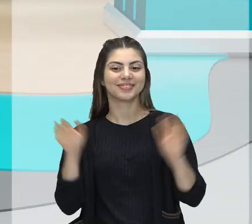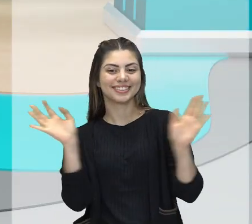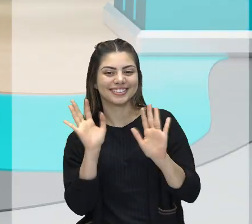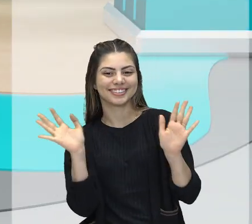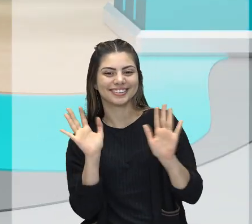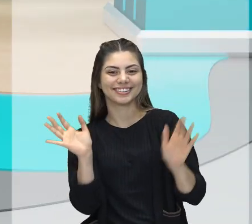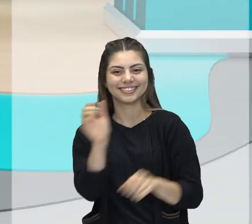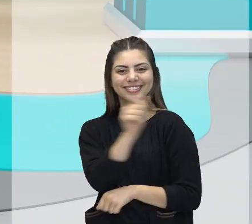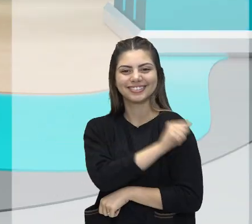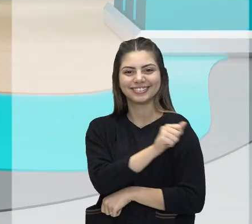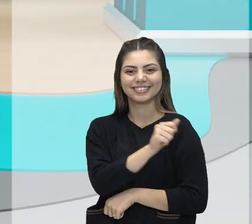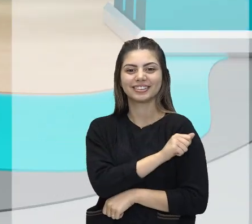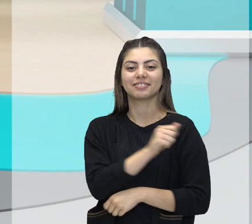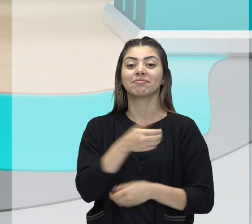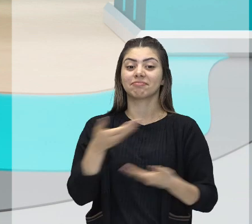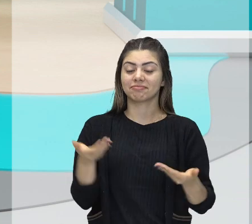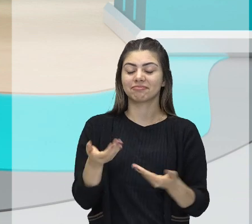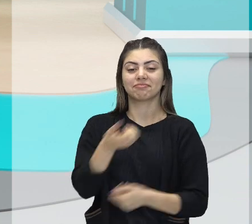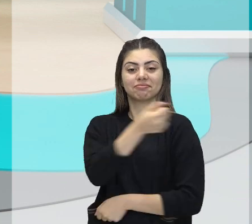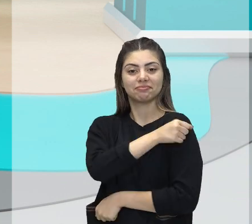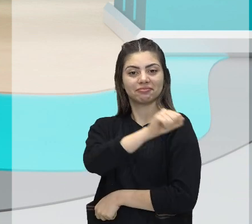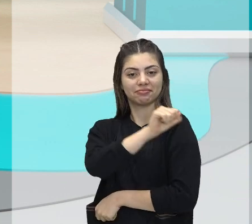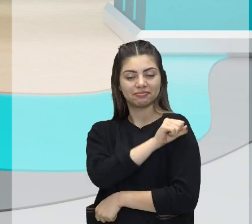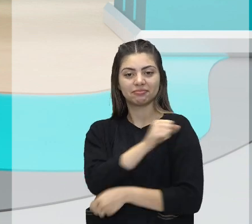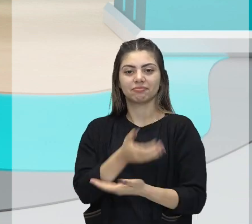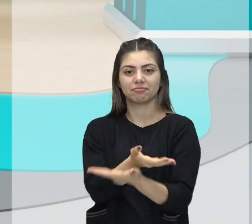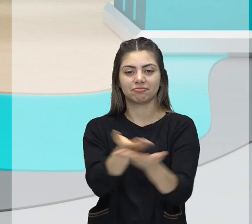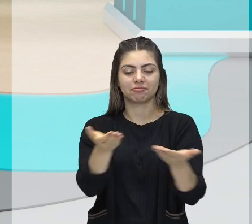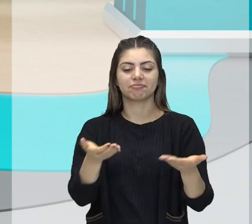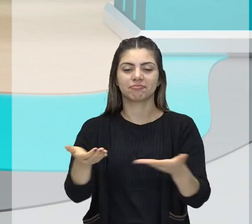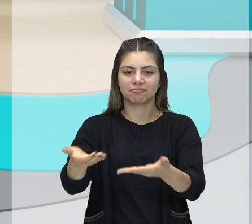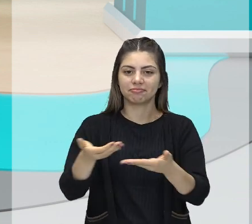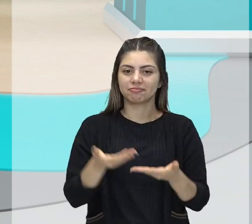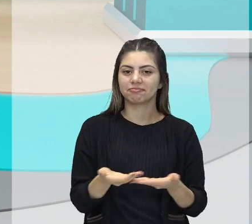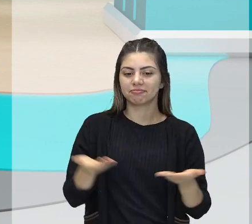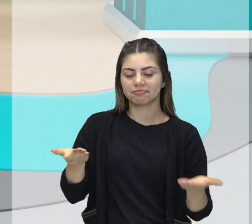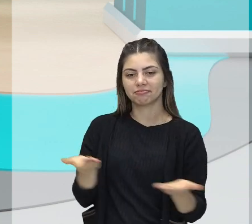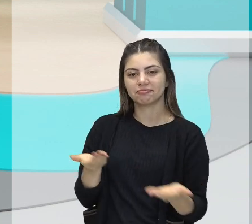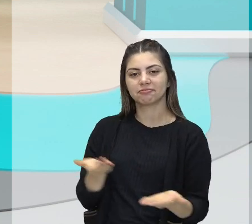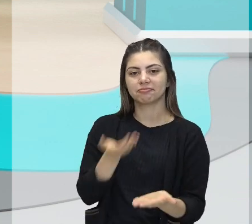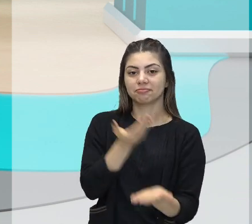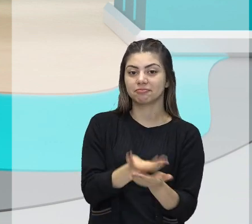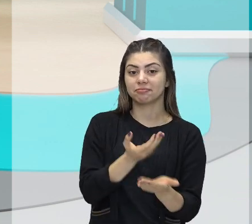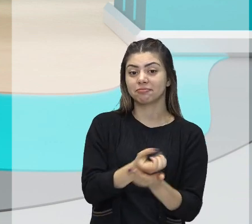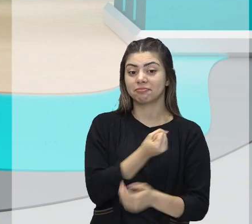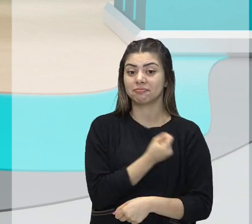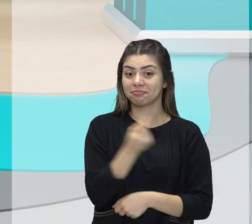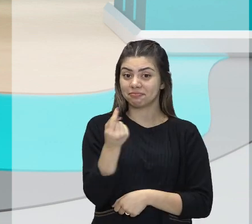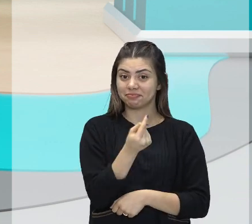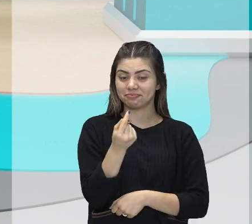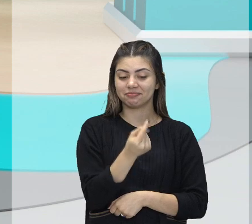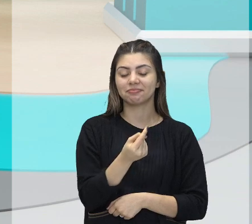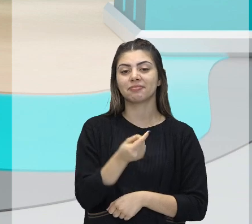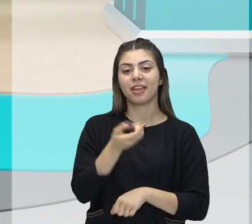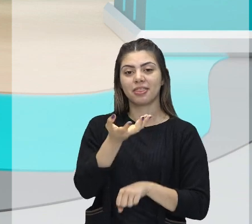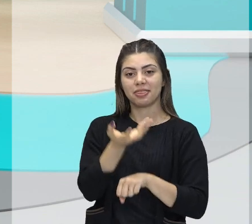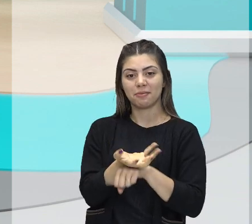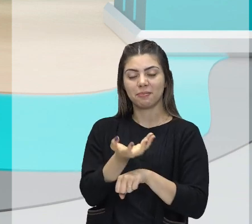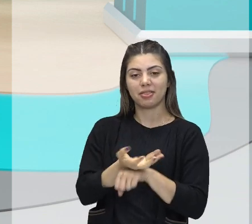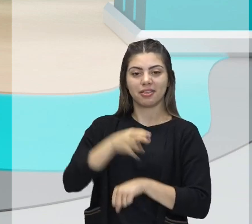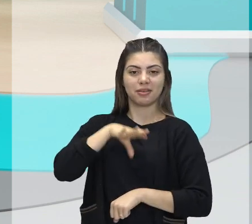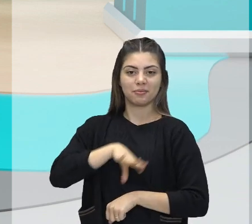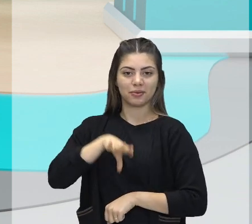Olá, queridos alunos do 8º ano, sejam todos bem-vindos à primeira aula de língua